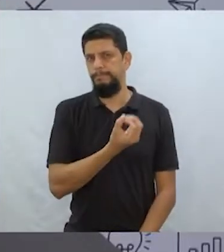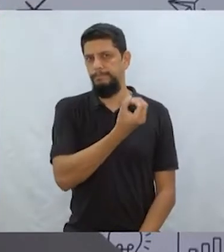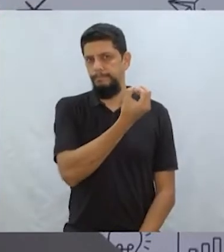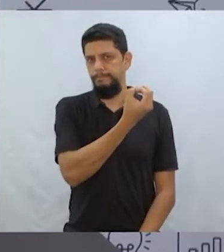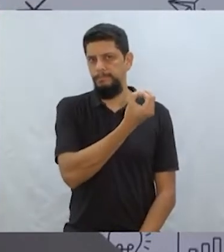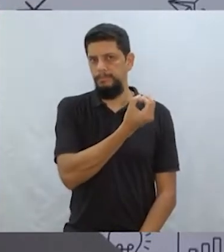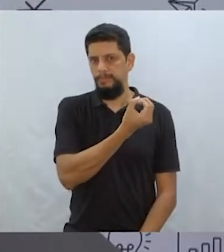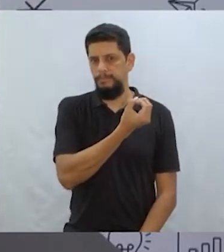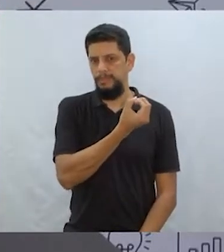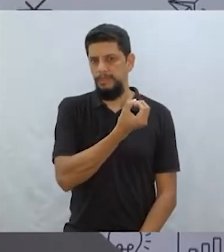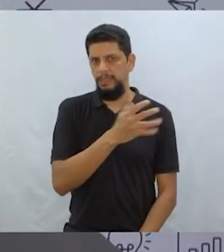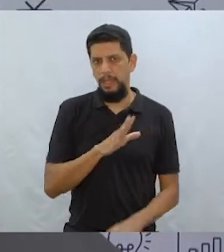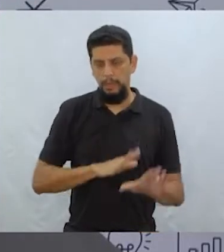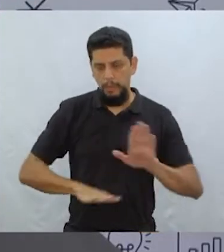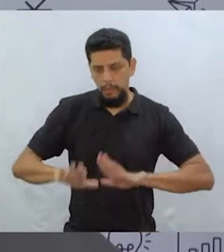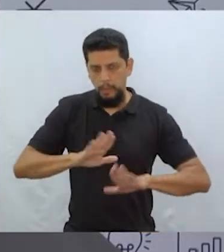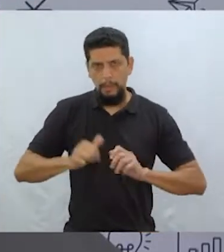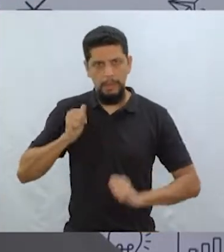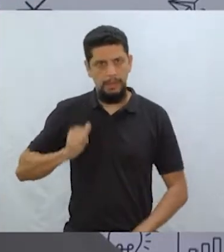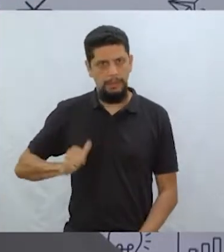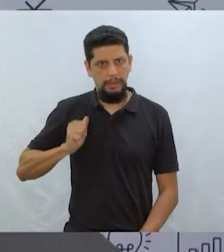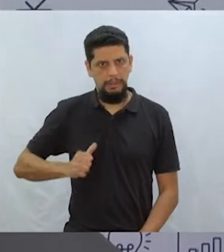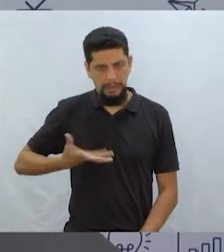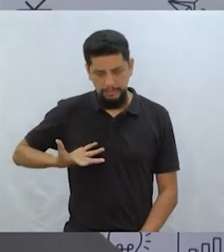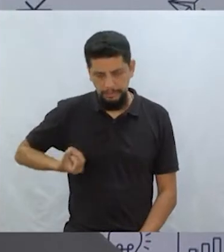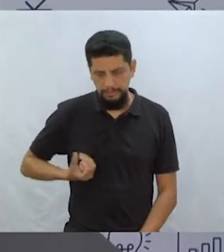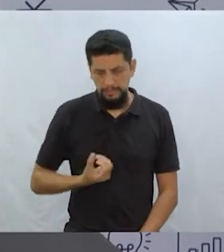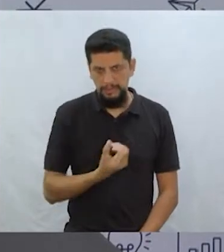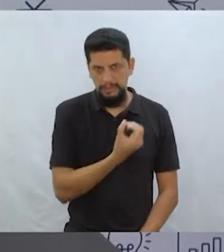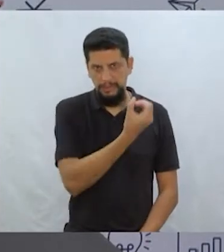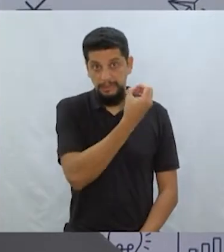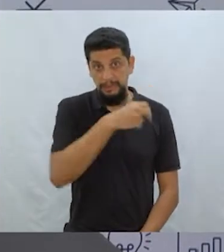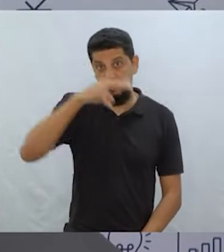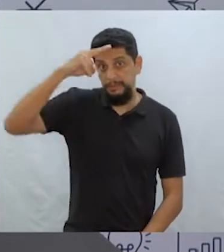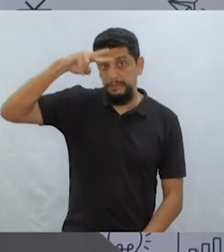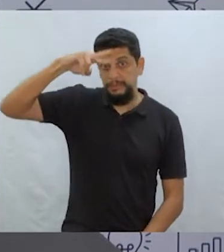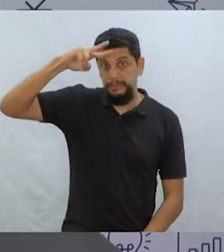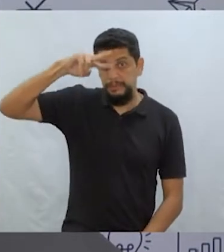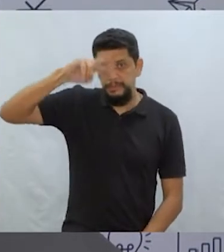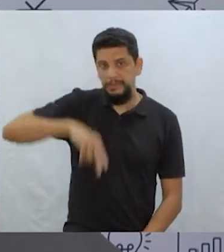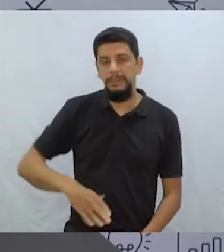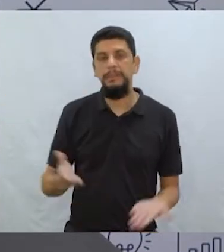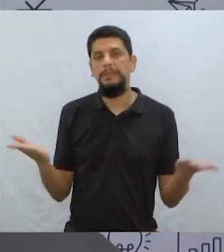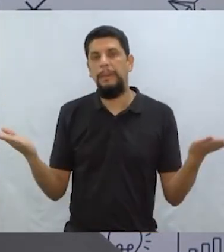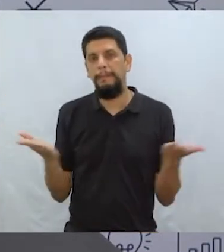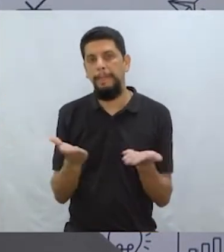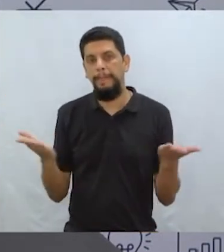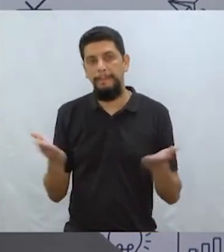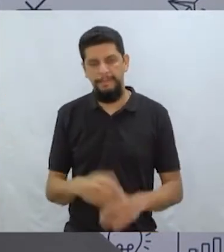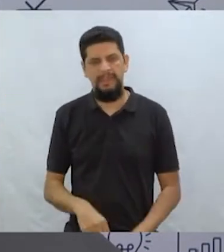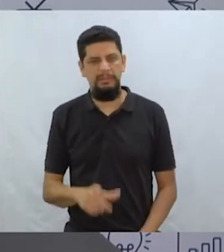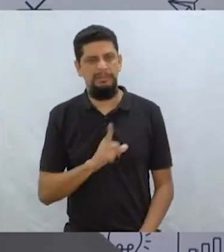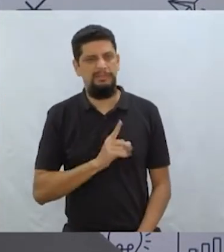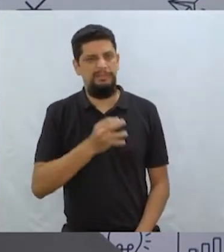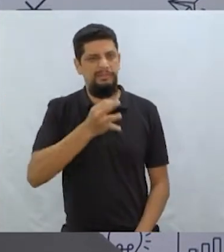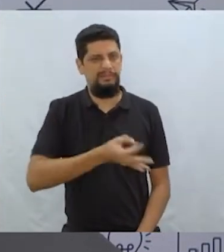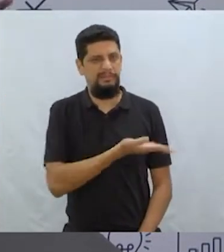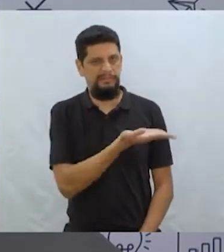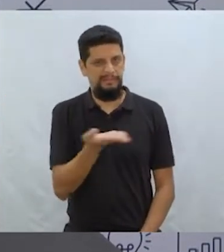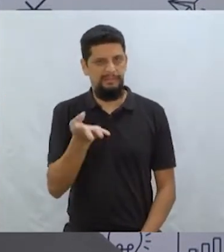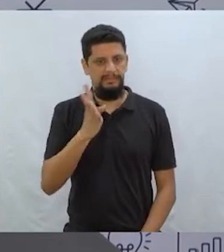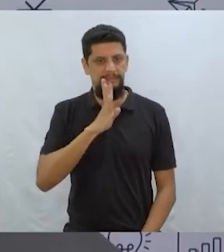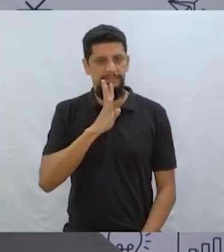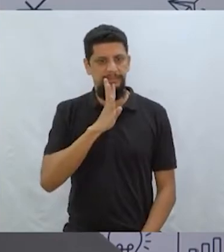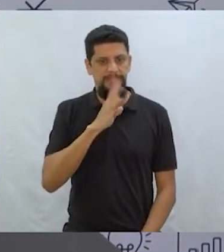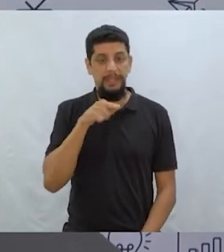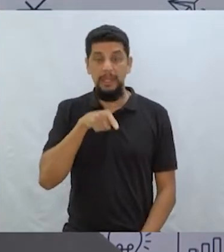viajando já arrumou a sua mala pra gente viajar nessa história e agora esse aqui eu tenho certeza que